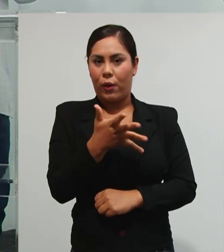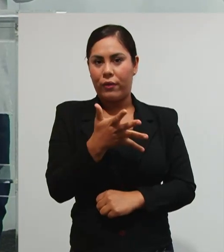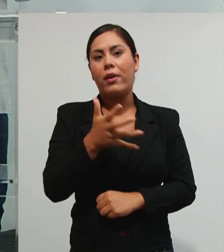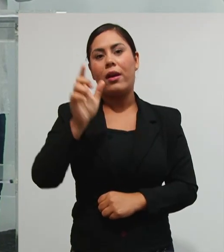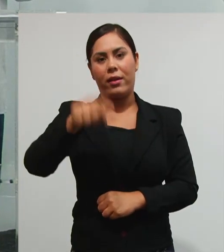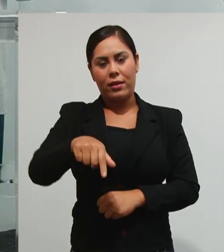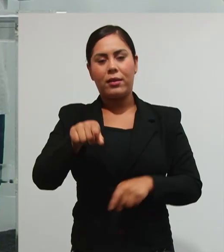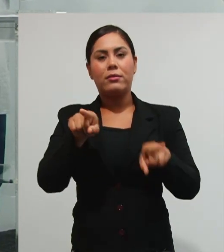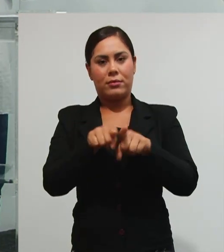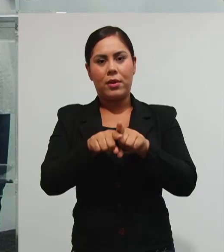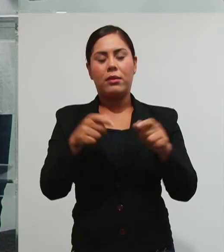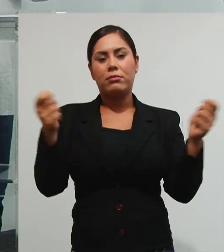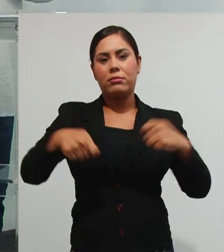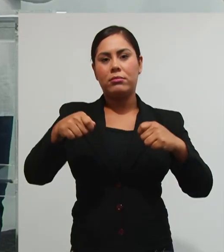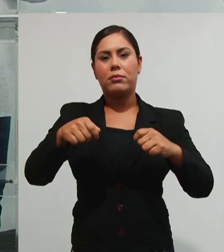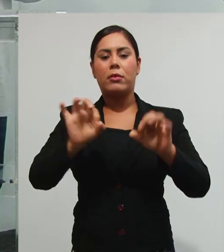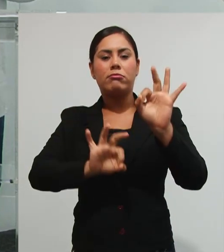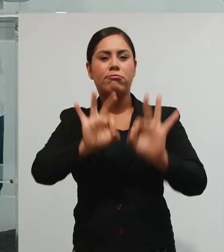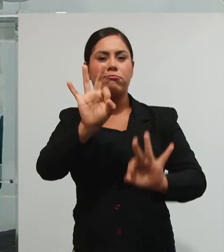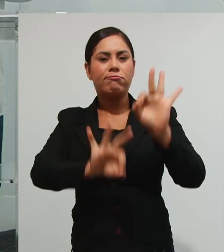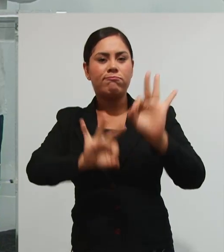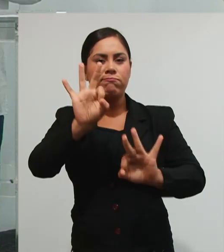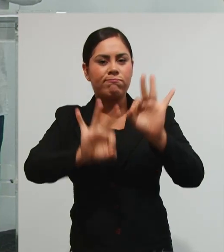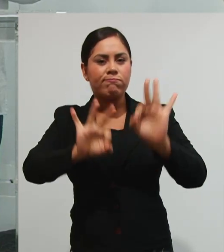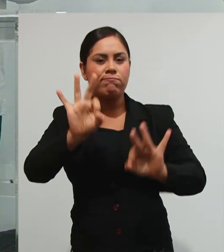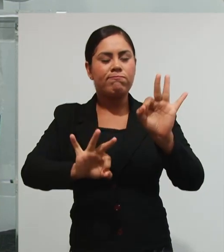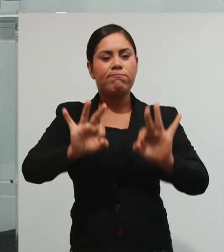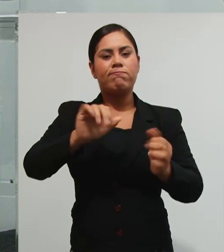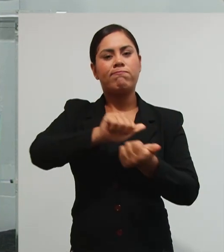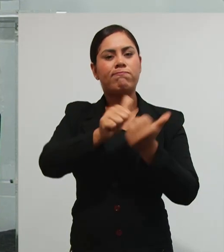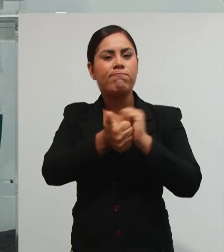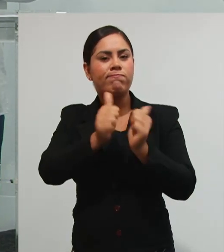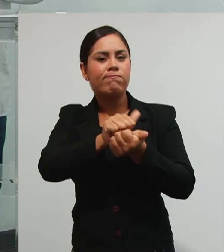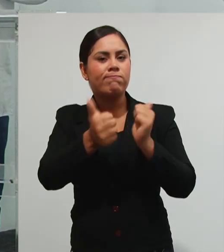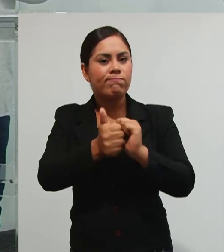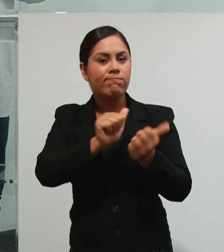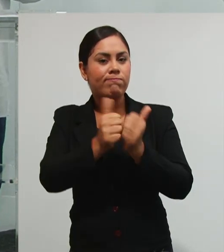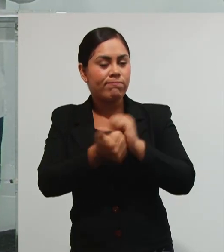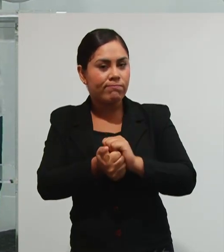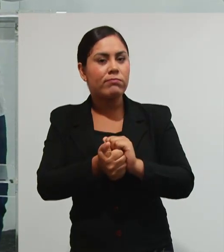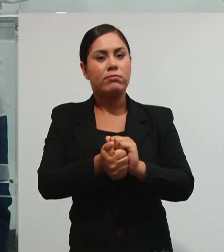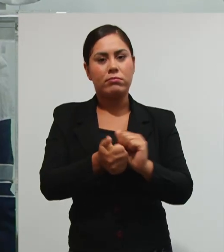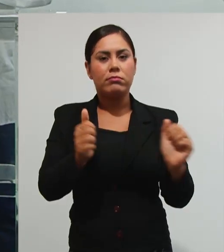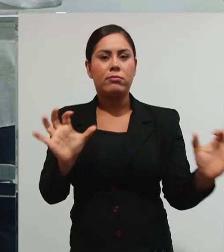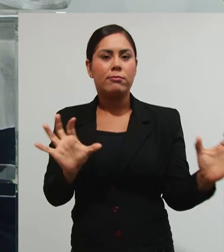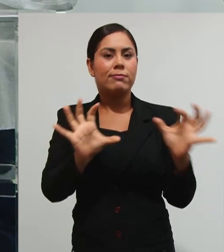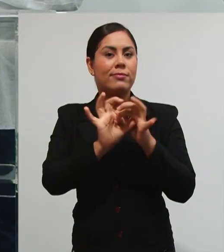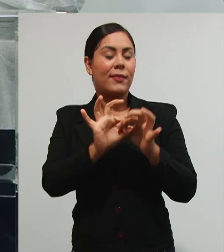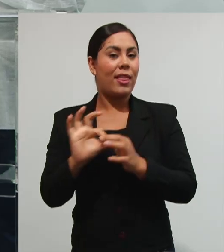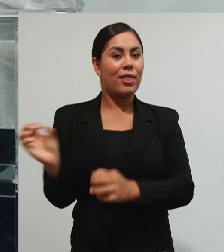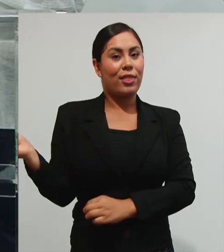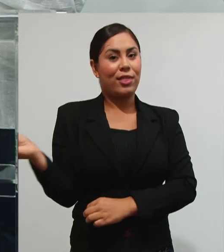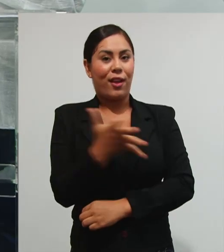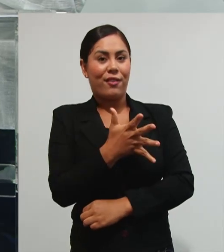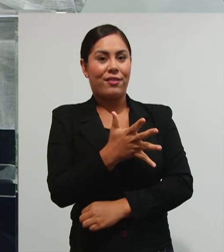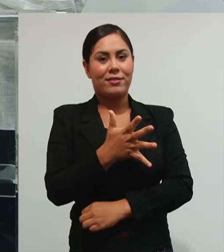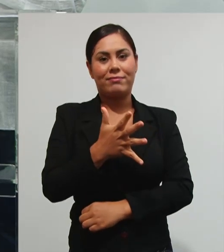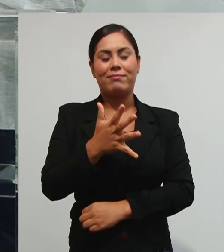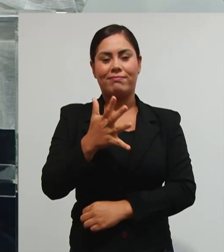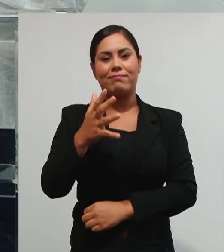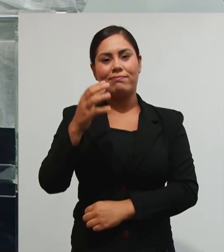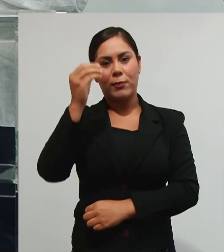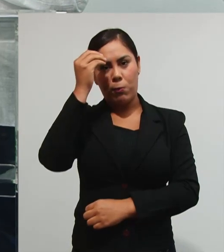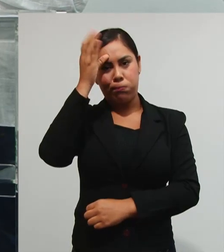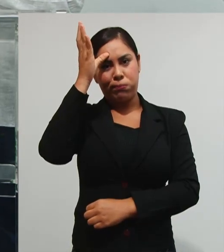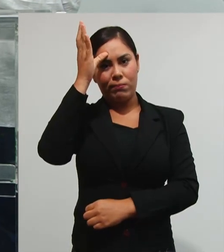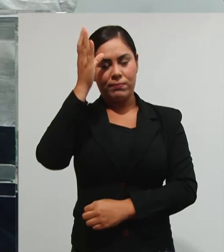e essas informações vão se readequando, se reorganizando e formando uma nova forma de conhecimento.